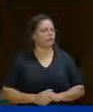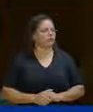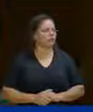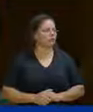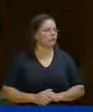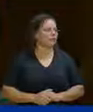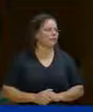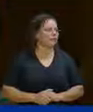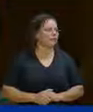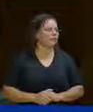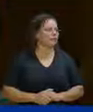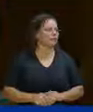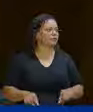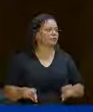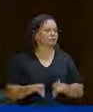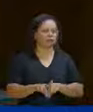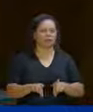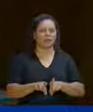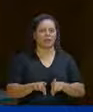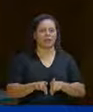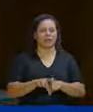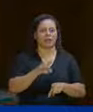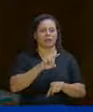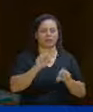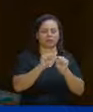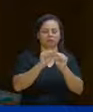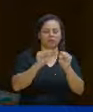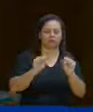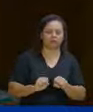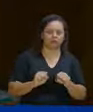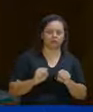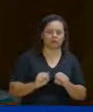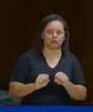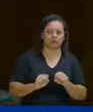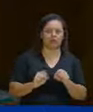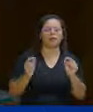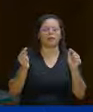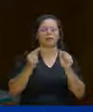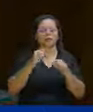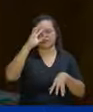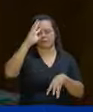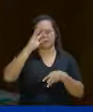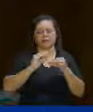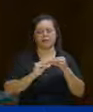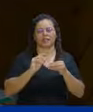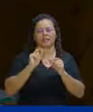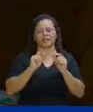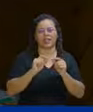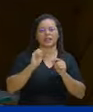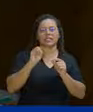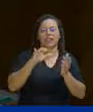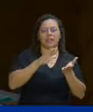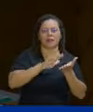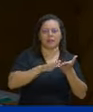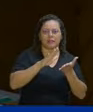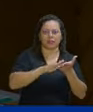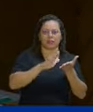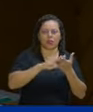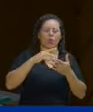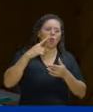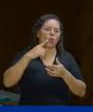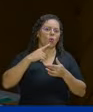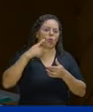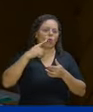A interpretação sistemática dos dispositivos destacados permite a conclusão de que as despesas com honorários